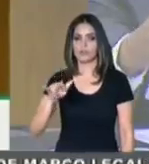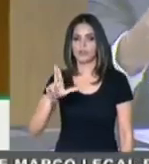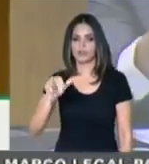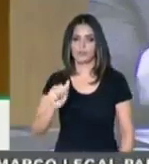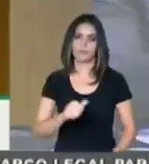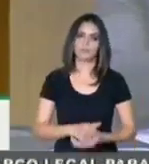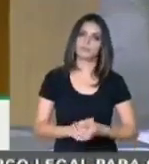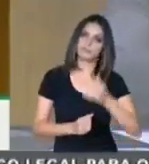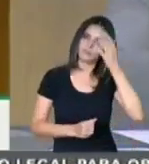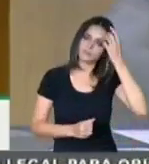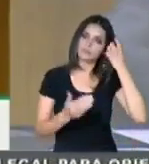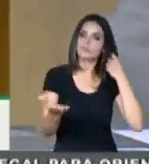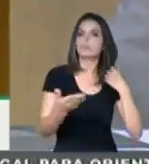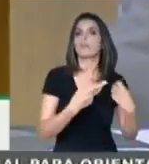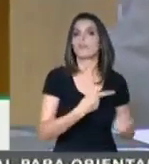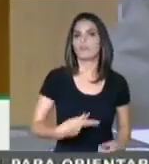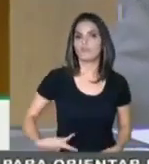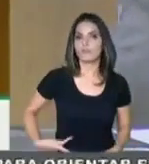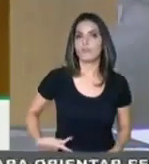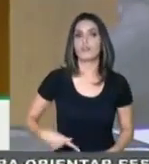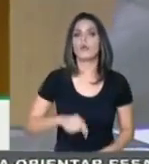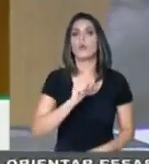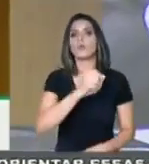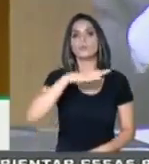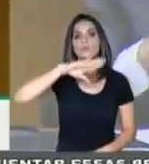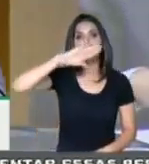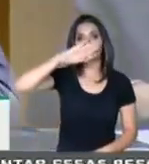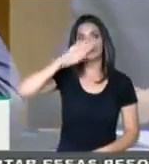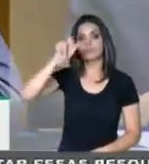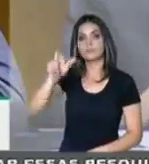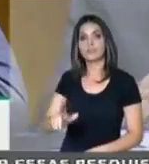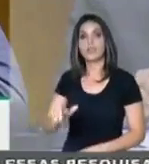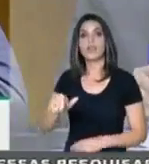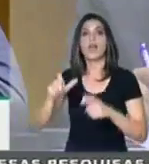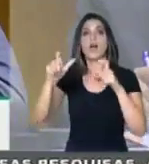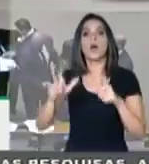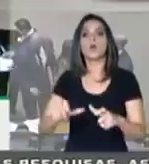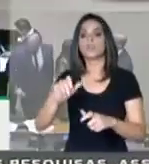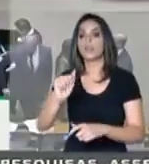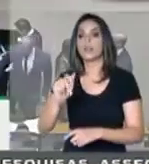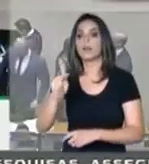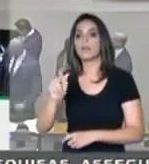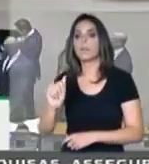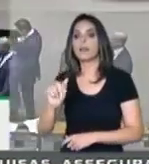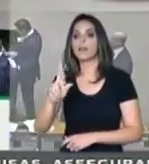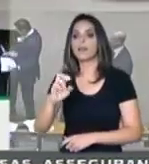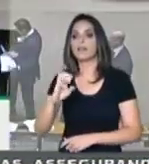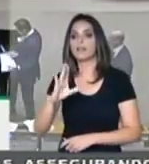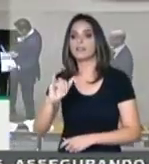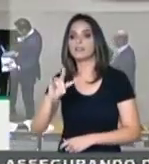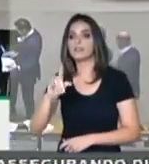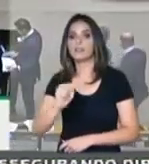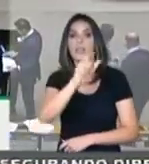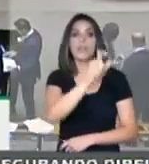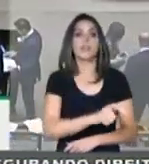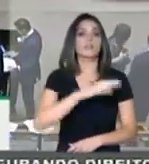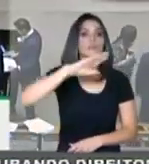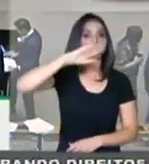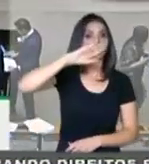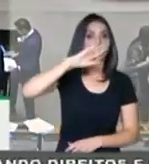Senhor presidente, o arcebispo de Aparecida, Dom Orlando Brantes, disse